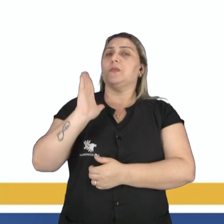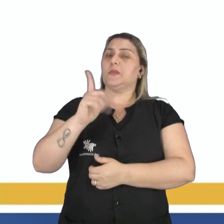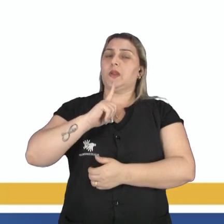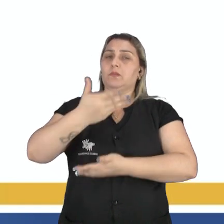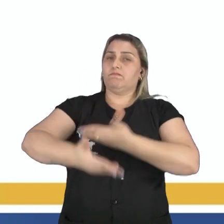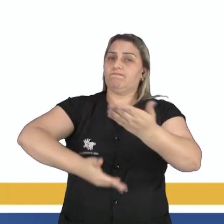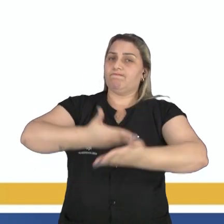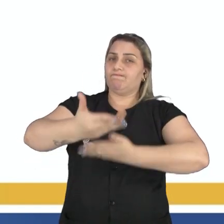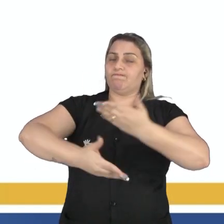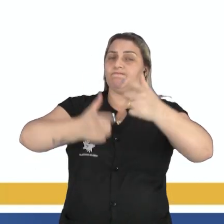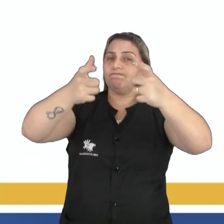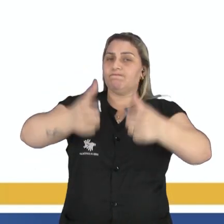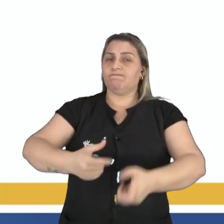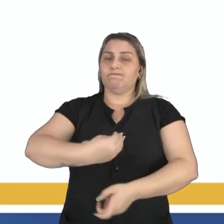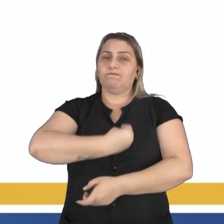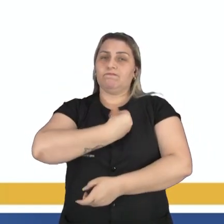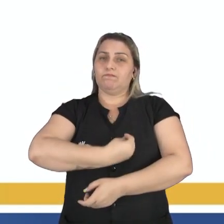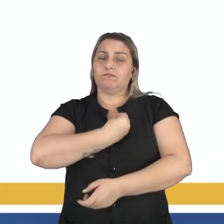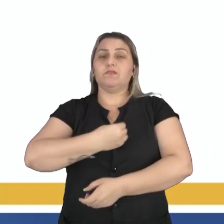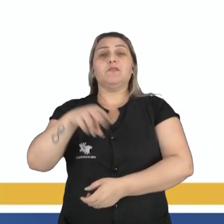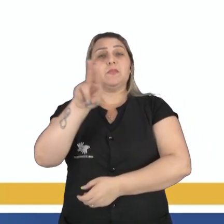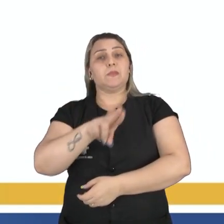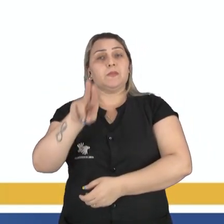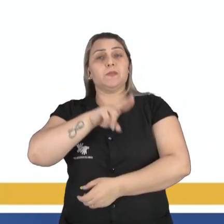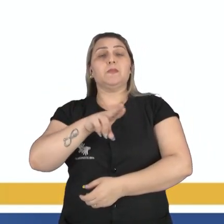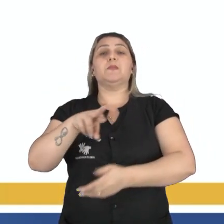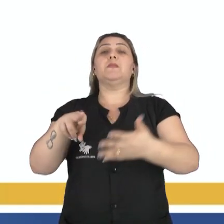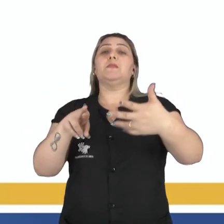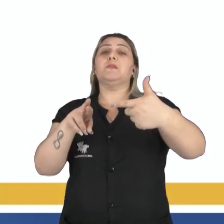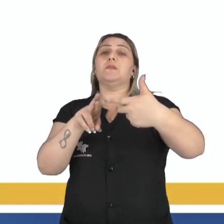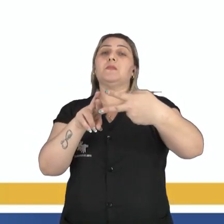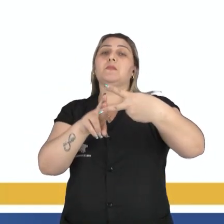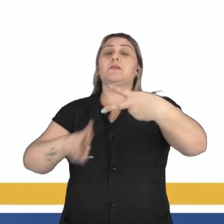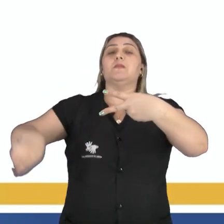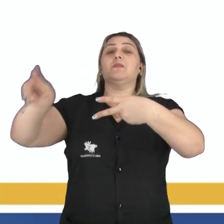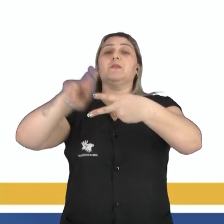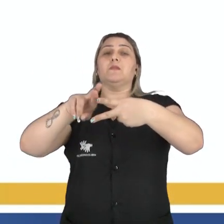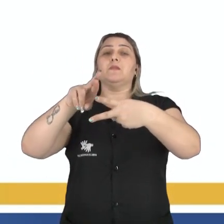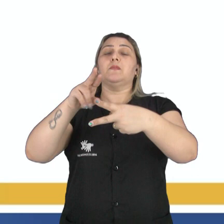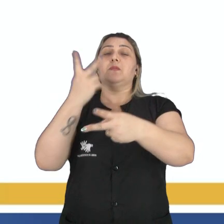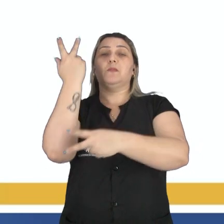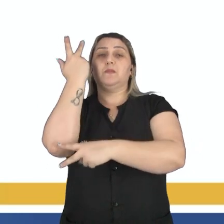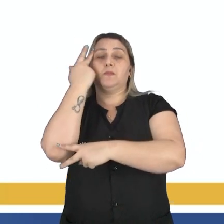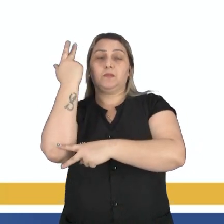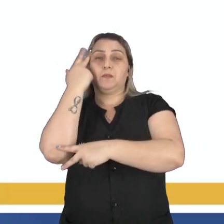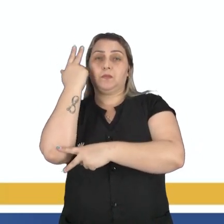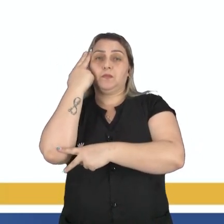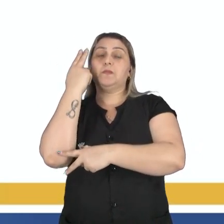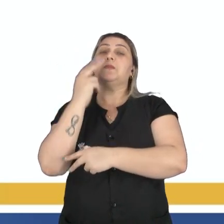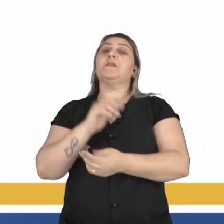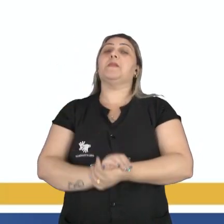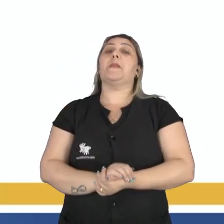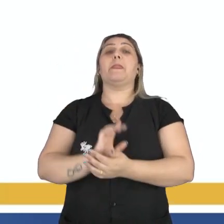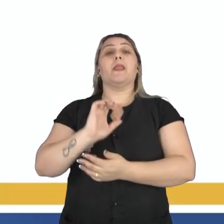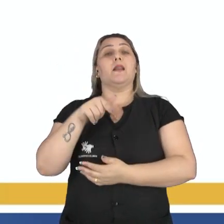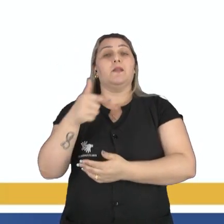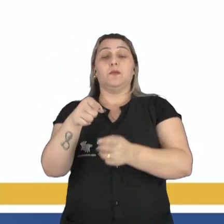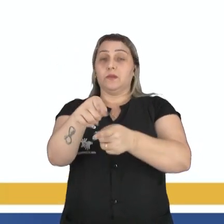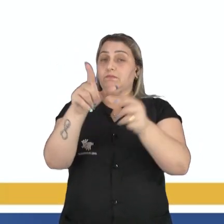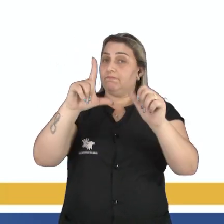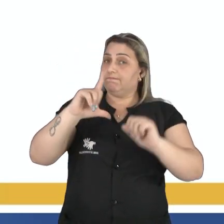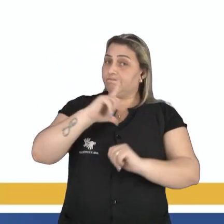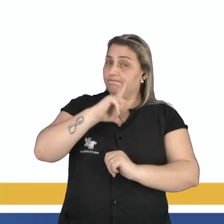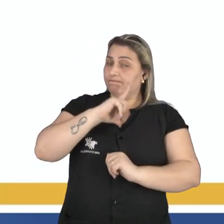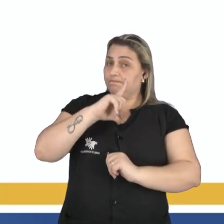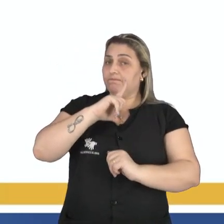estabelece relações com o meio em que vive, usando os recursos naturais disponíveis para a sua sobrevivência. Em outras palavras, você